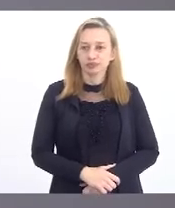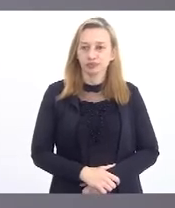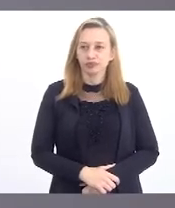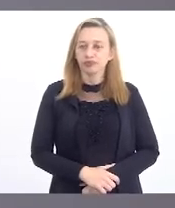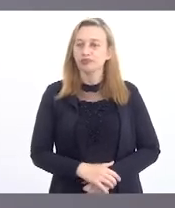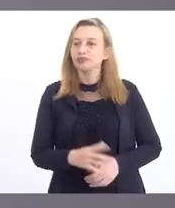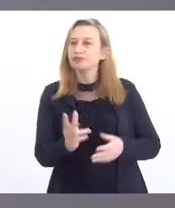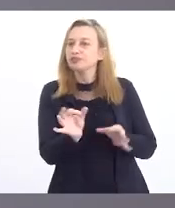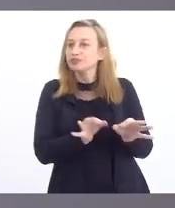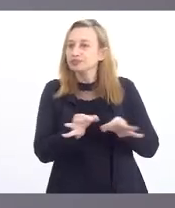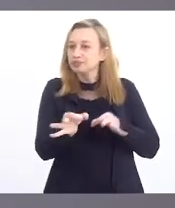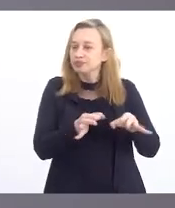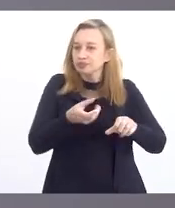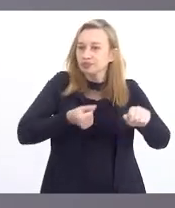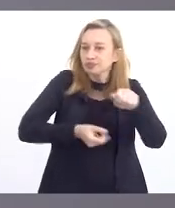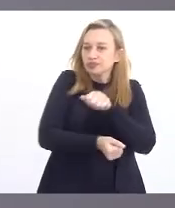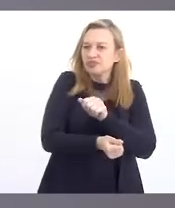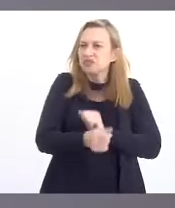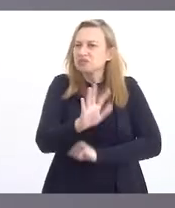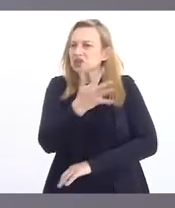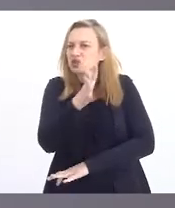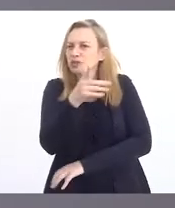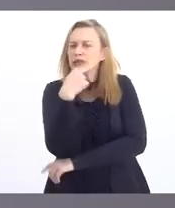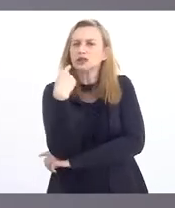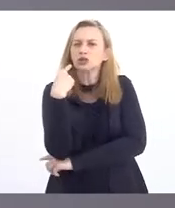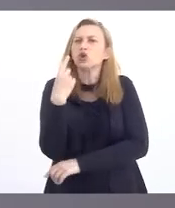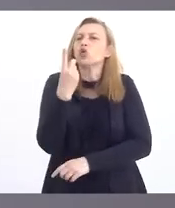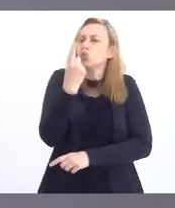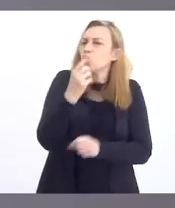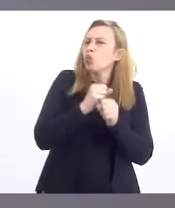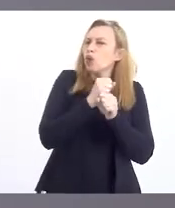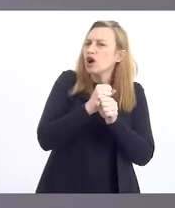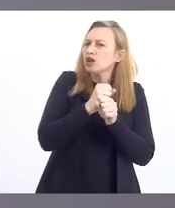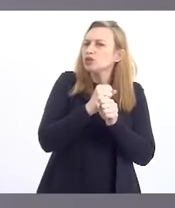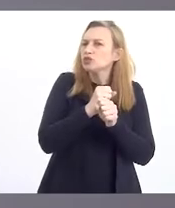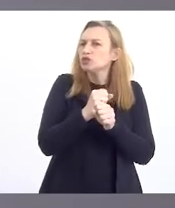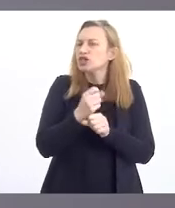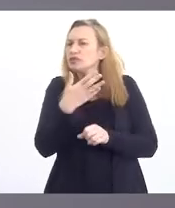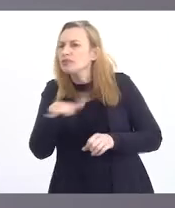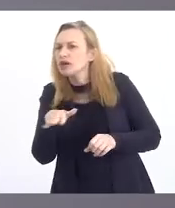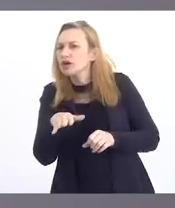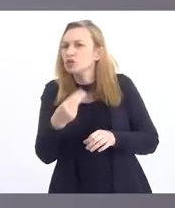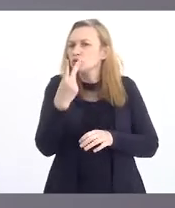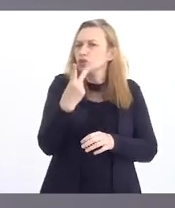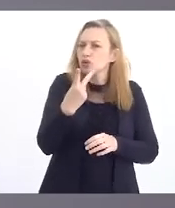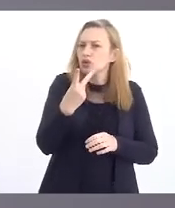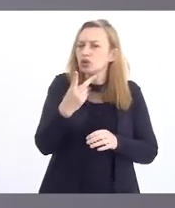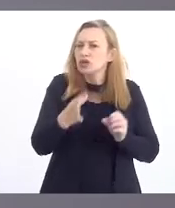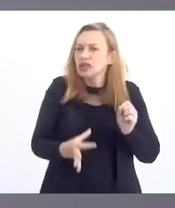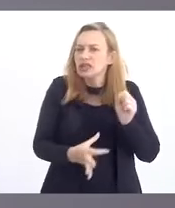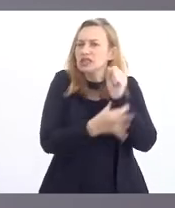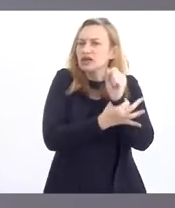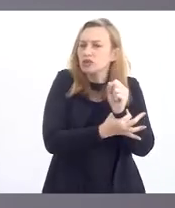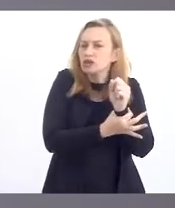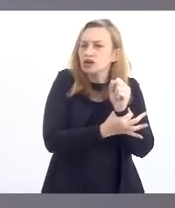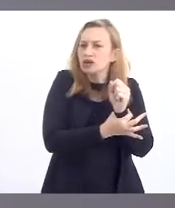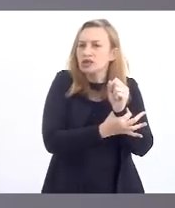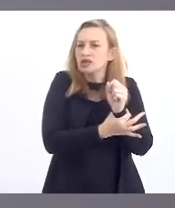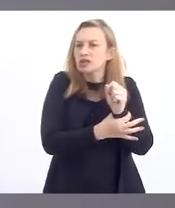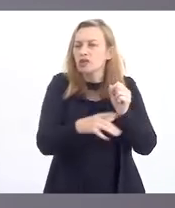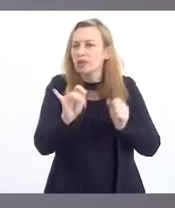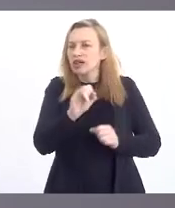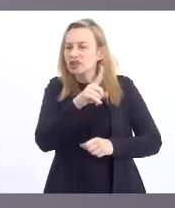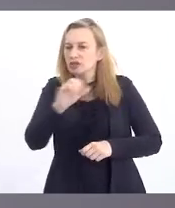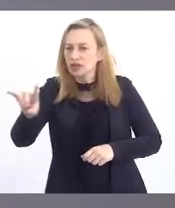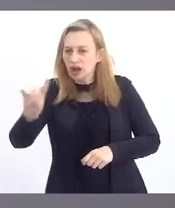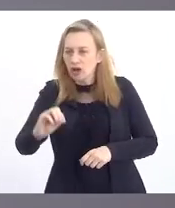Esse plano de investimento ele começou há mais ou menos um ano e meio a dois, onde a gente focou segurança operacional e segurança da